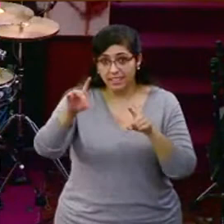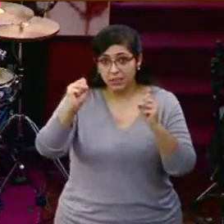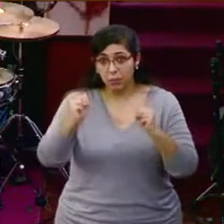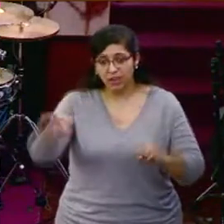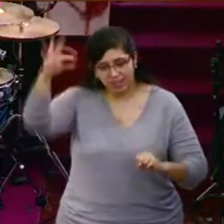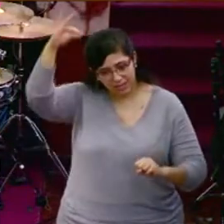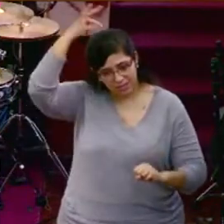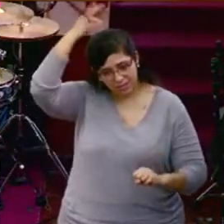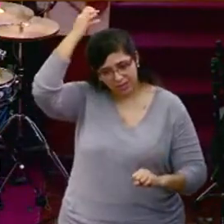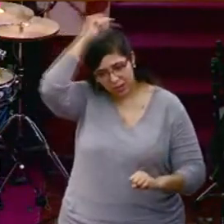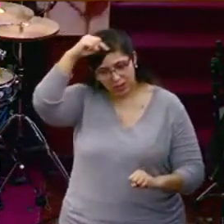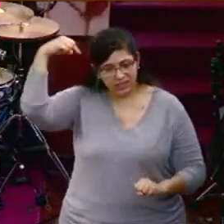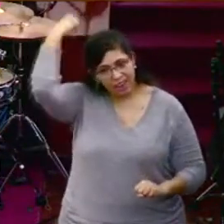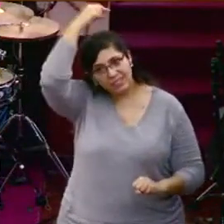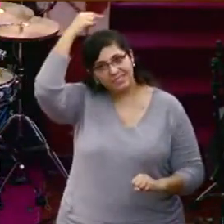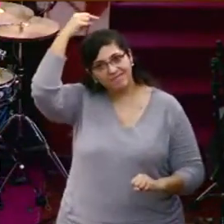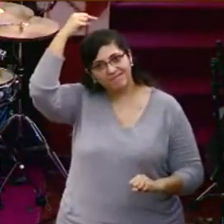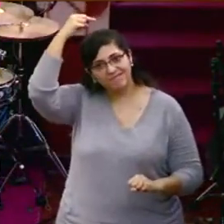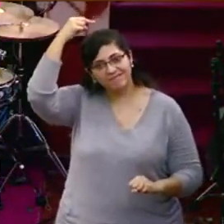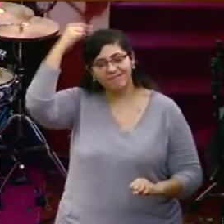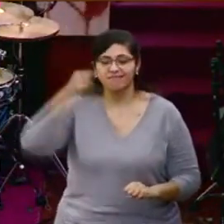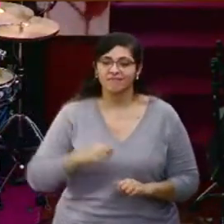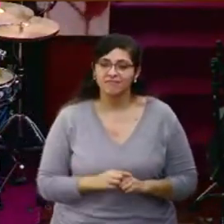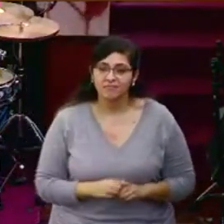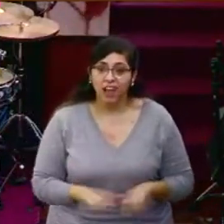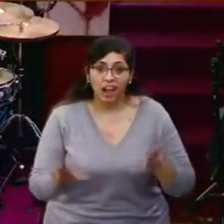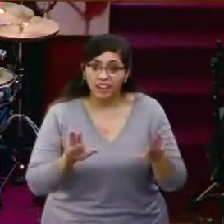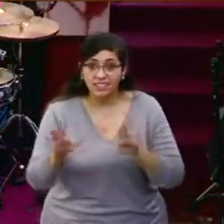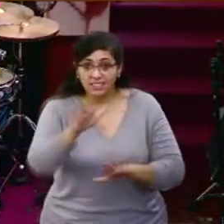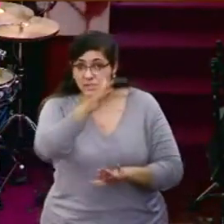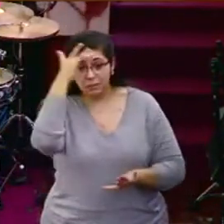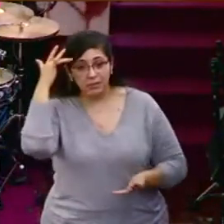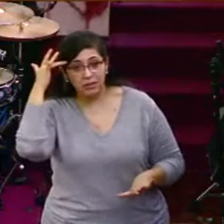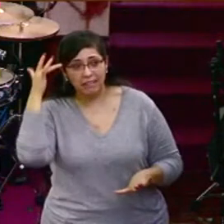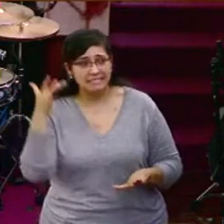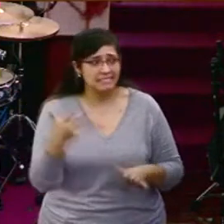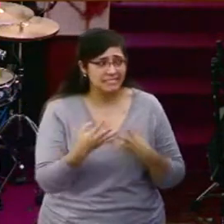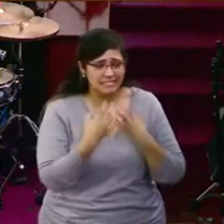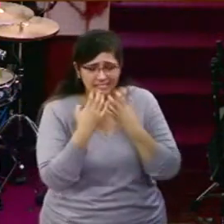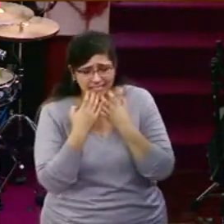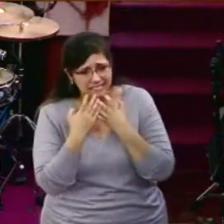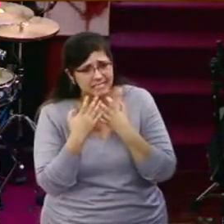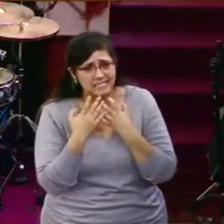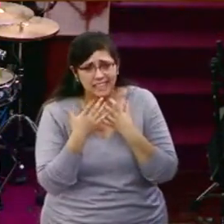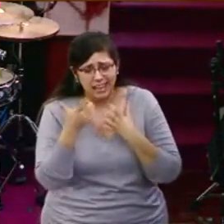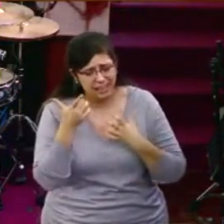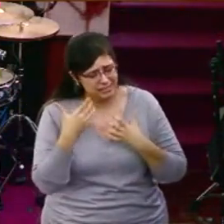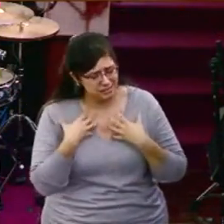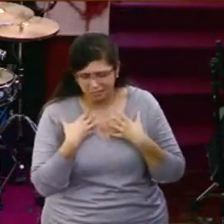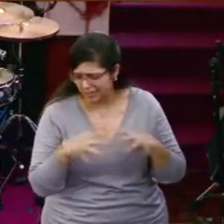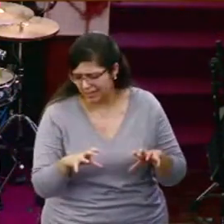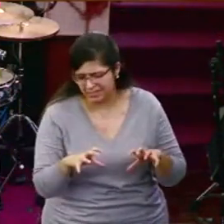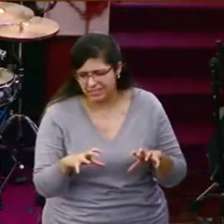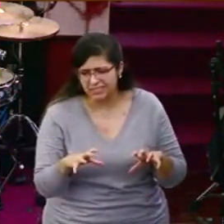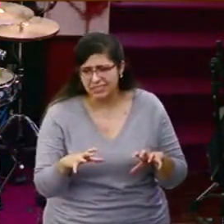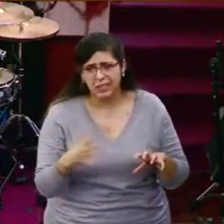por quê pessoas não conseguem suportar adversidades porque em alguma medida ainda não há a